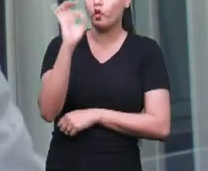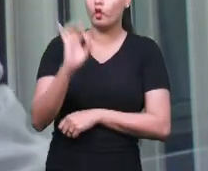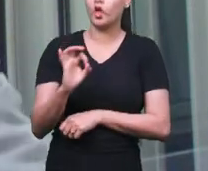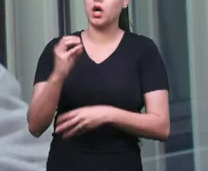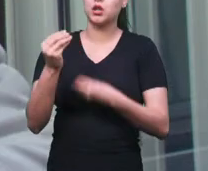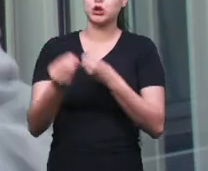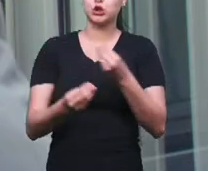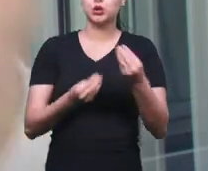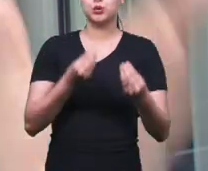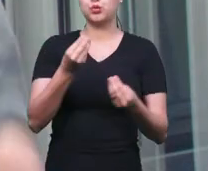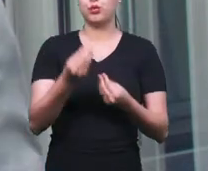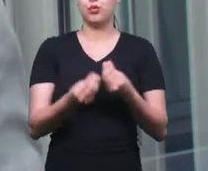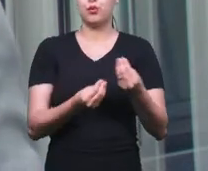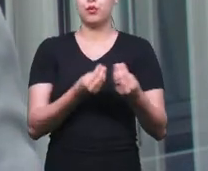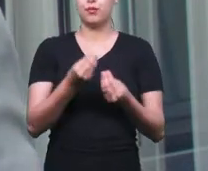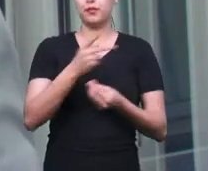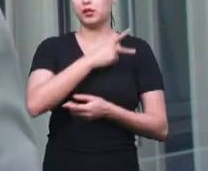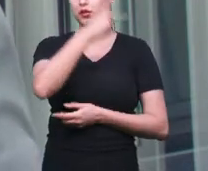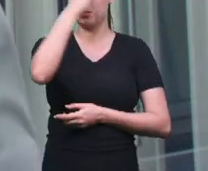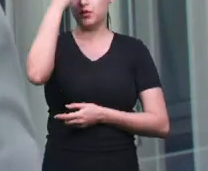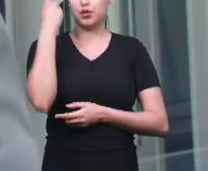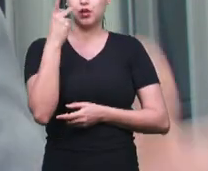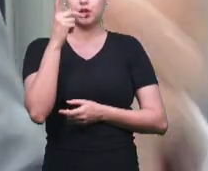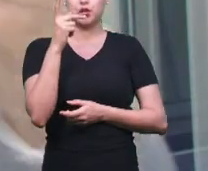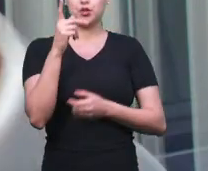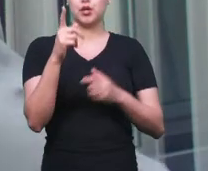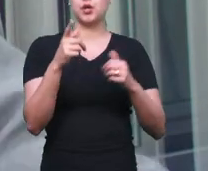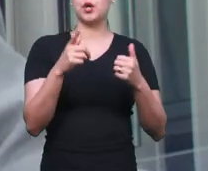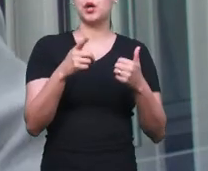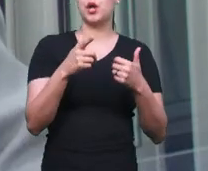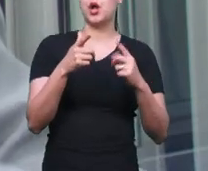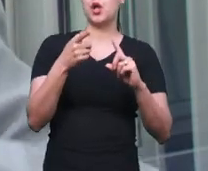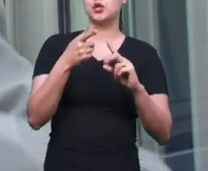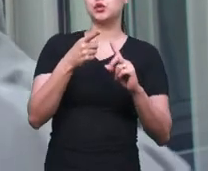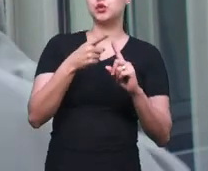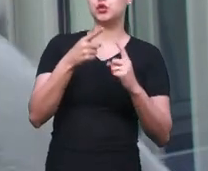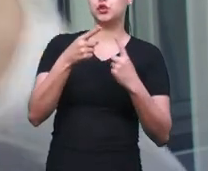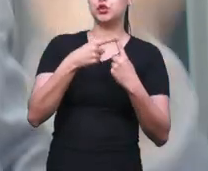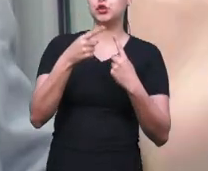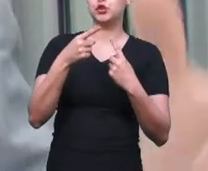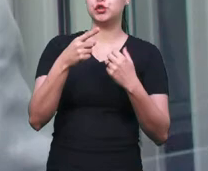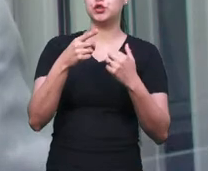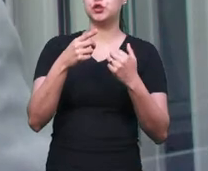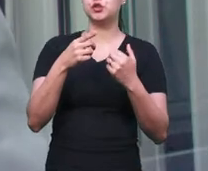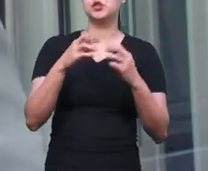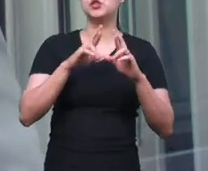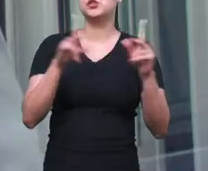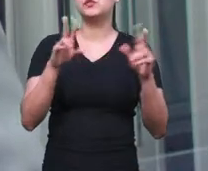pessoas de diversos tipos, uns sofrendo, outros